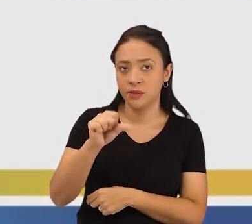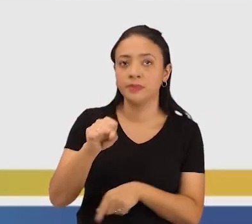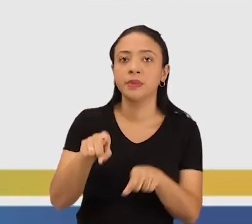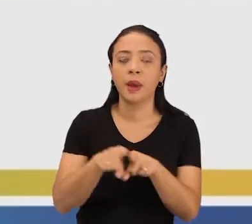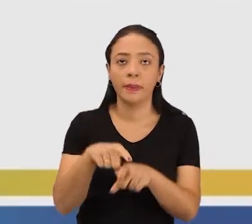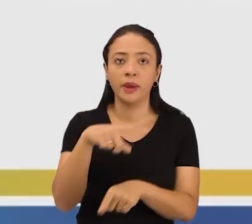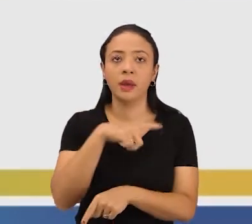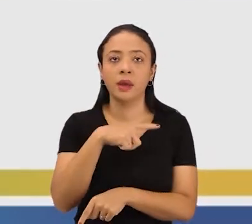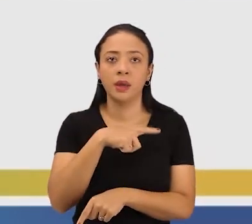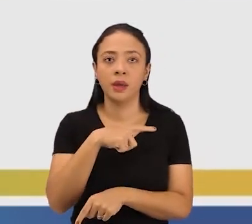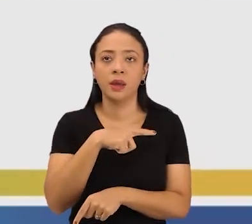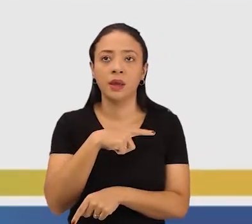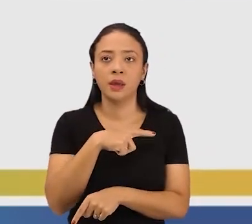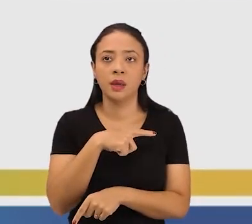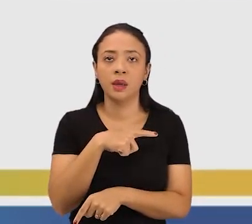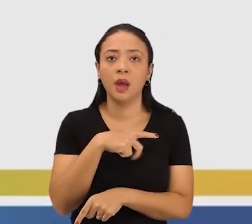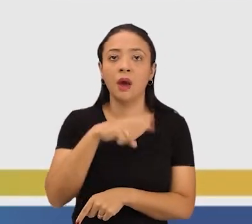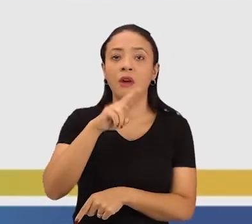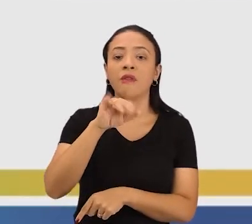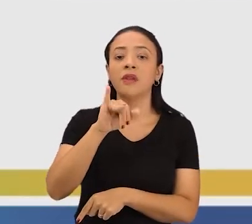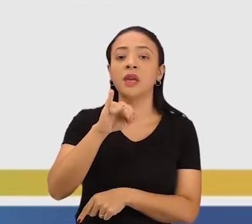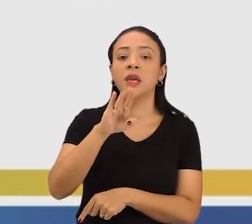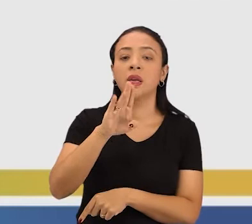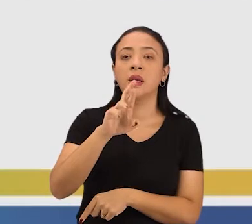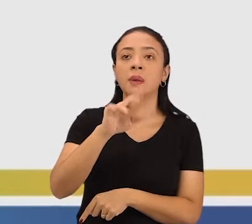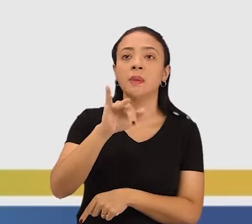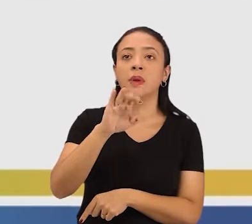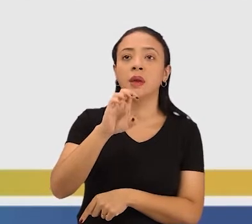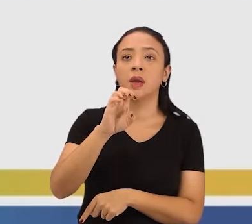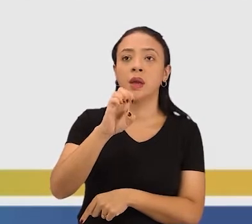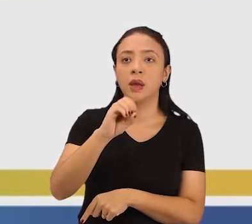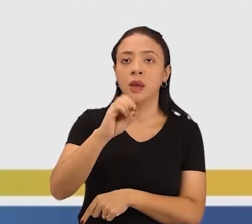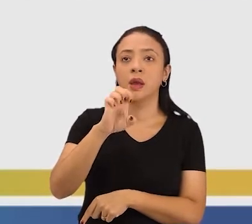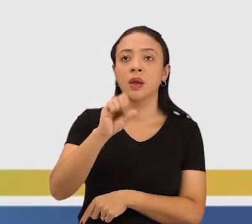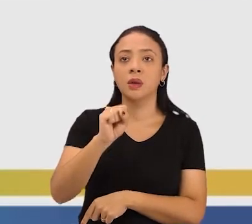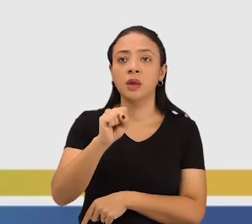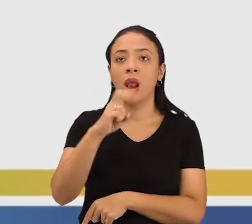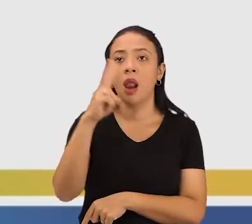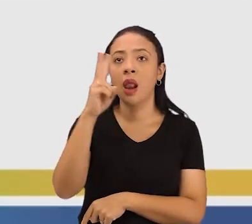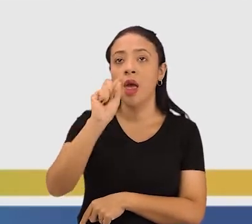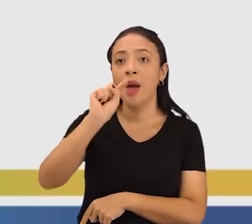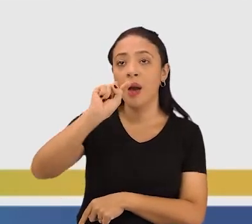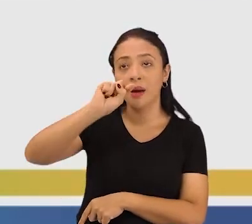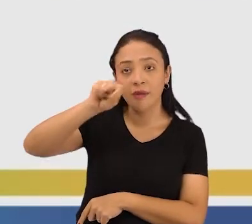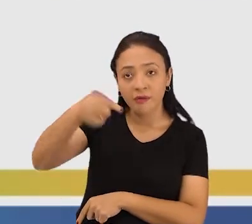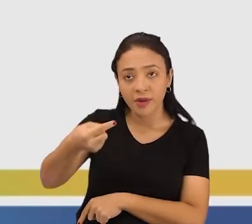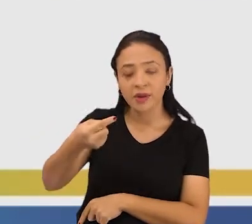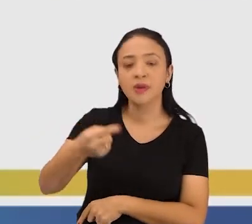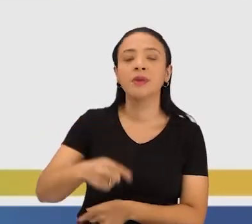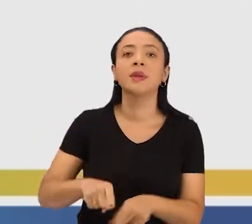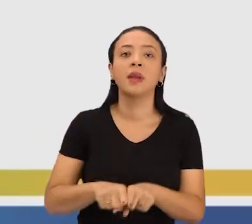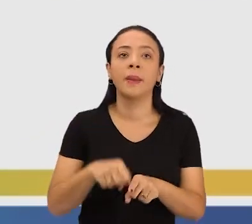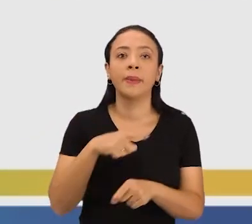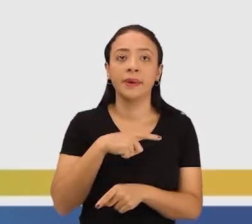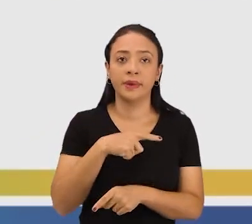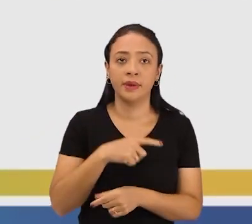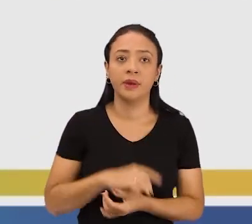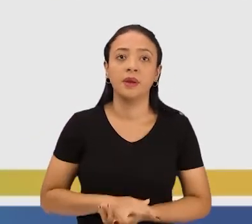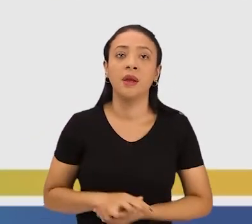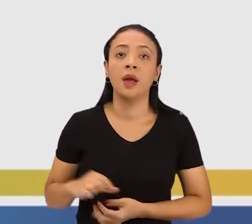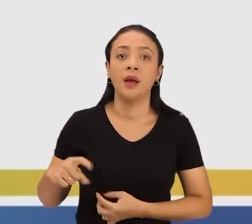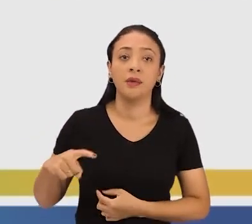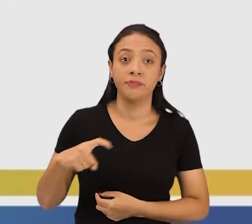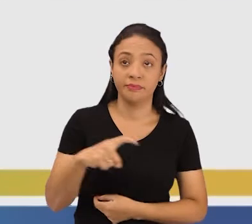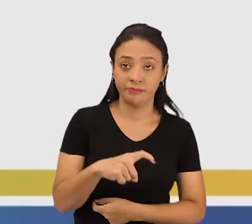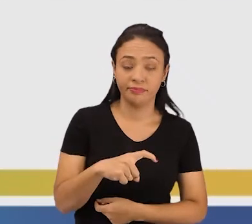bactérias classificadas como vibriões, elas lembram aí as vírgulas. Temos também as bactérias que,